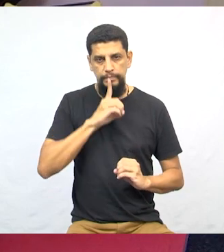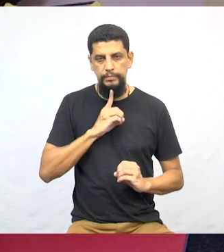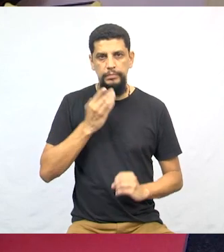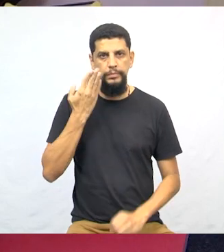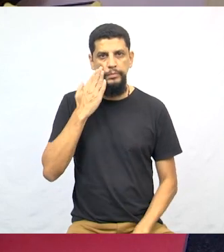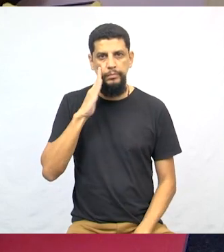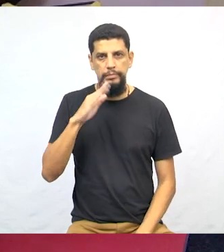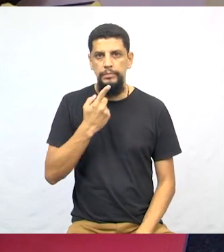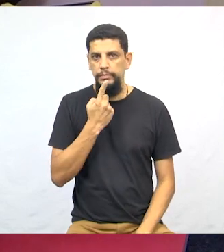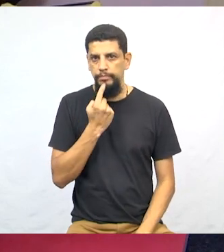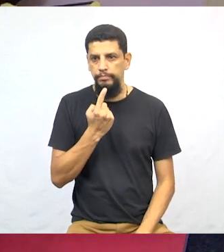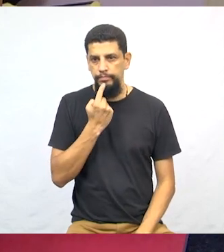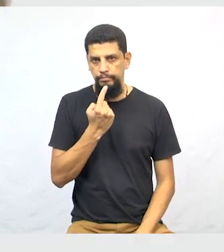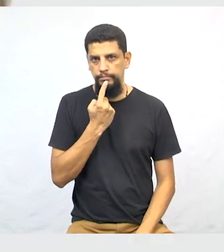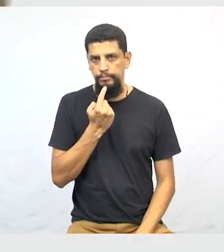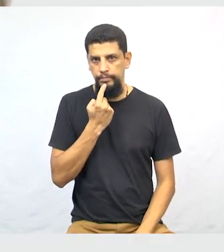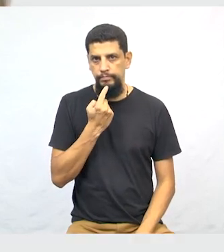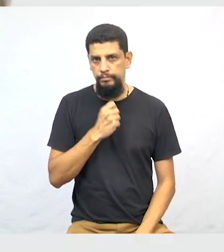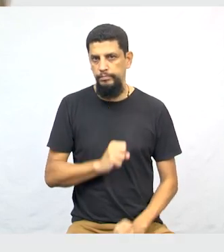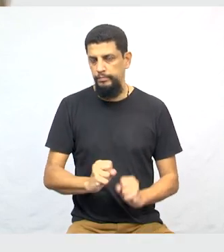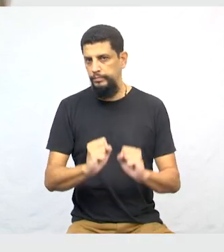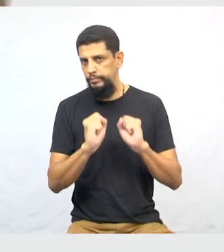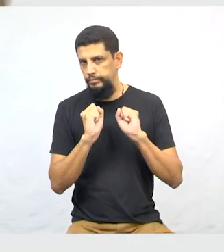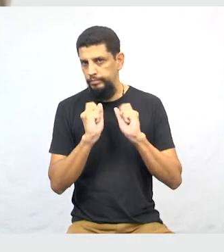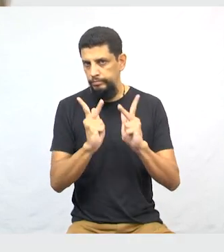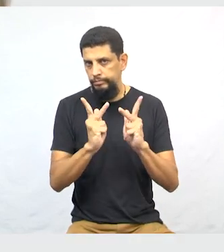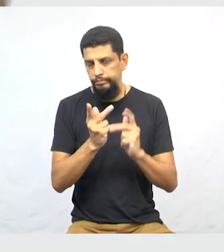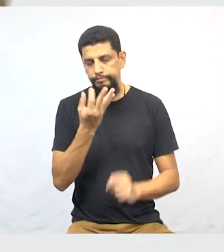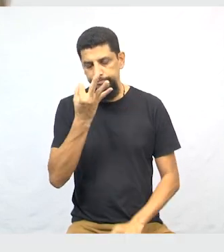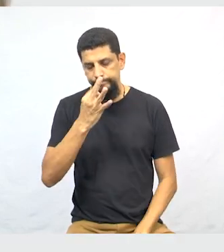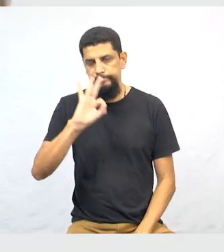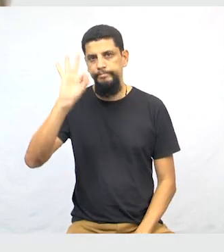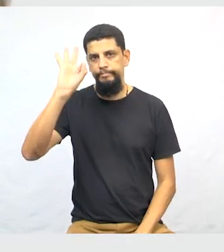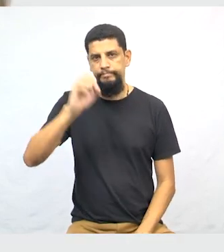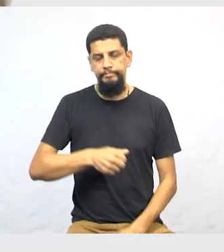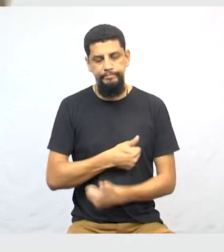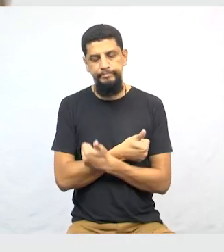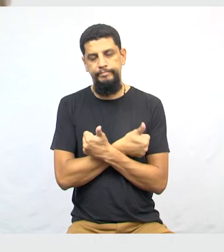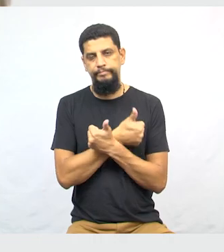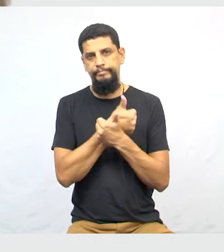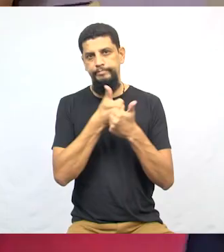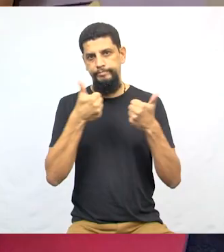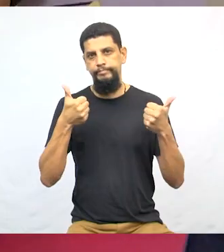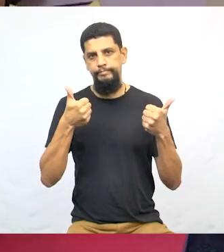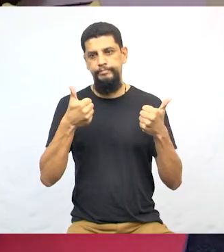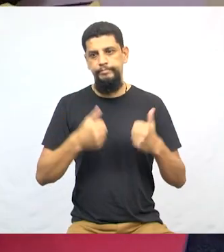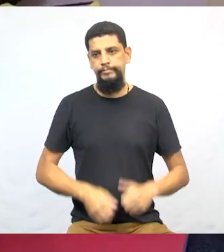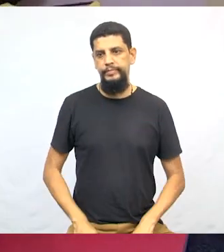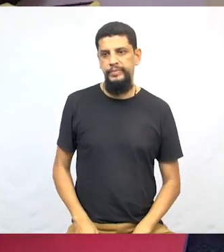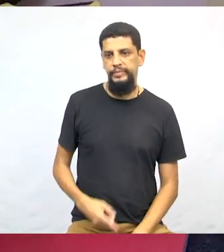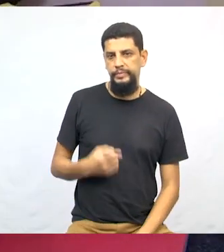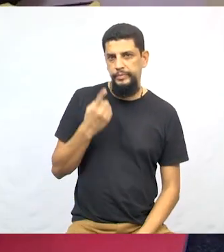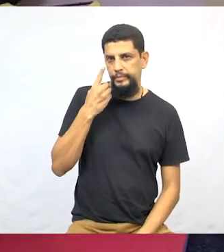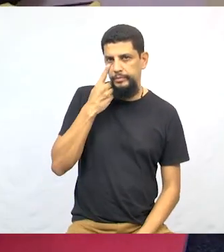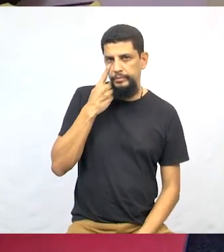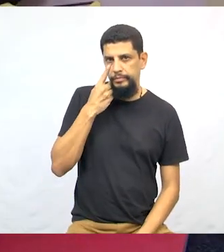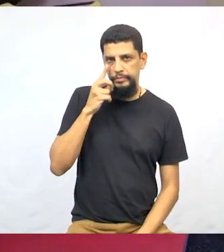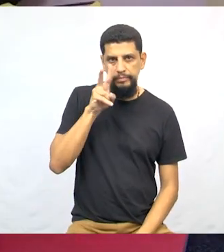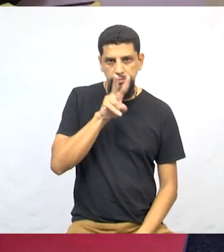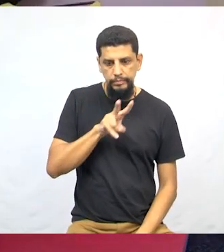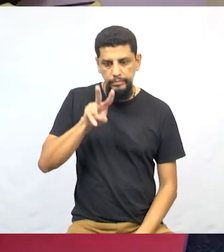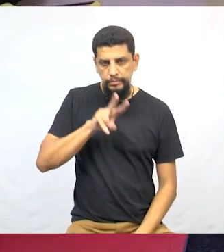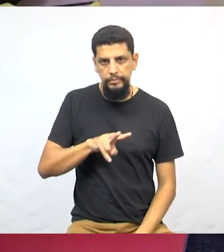amarela, azul e vermelho. Certo? Certo, muito bem. Olha, eu